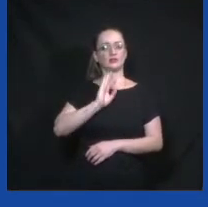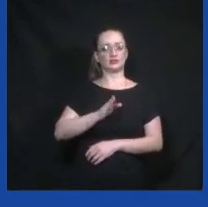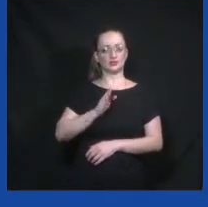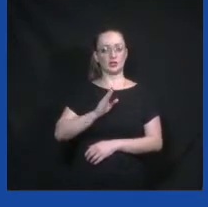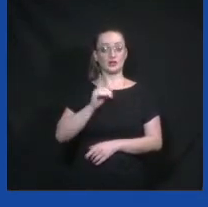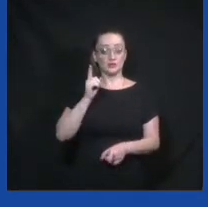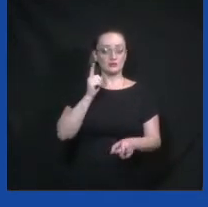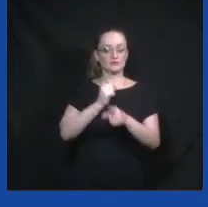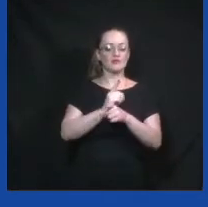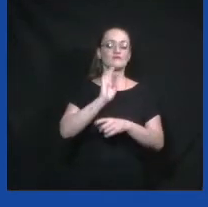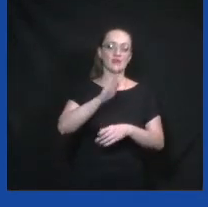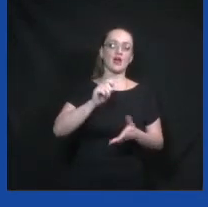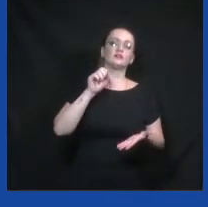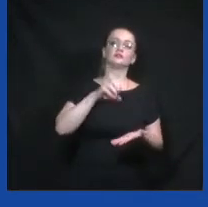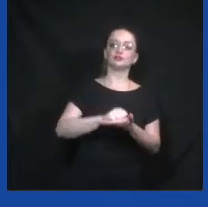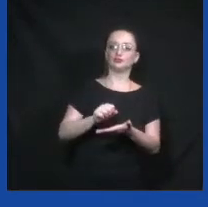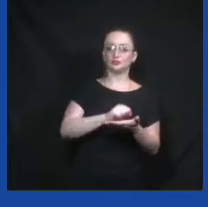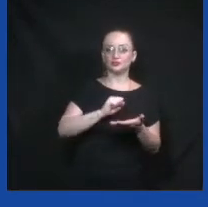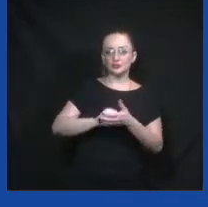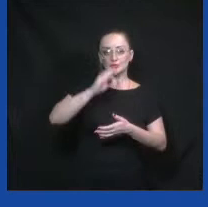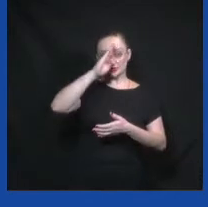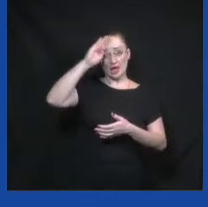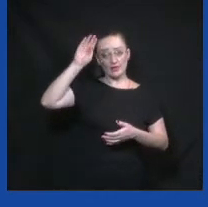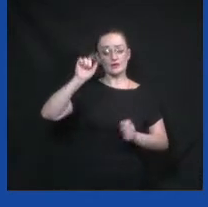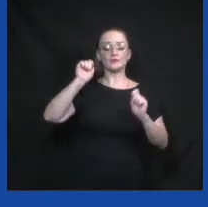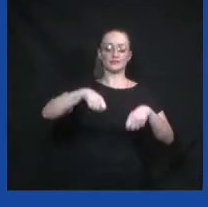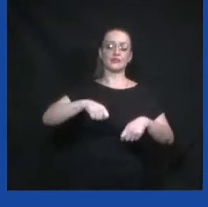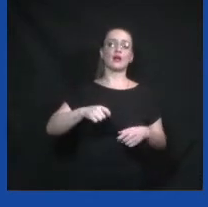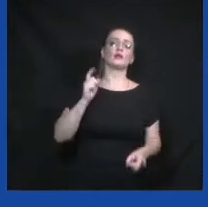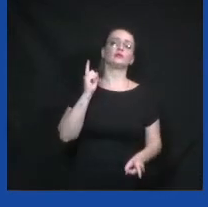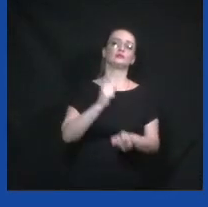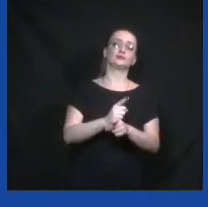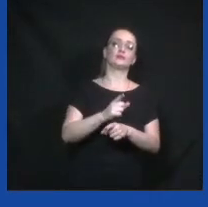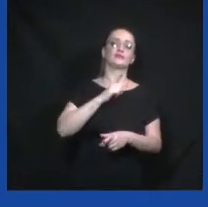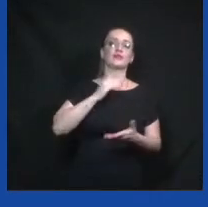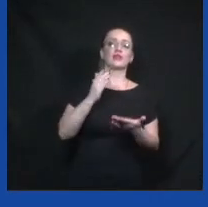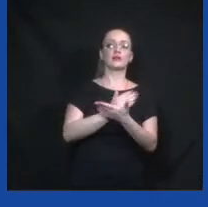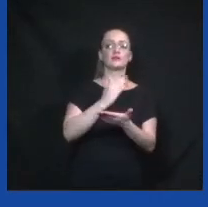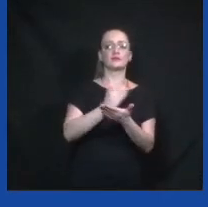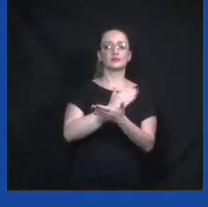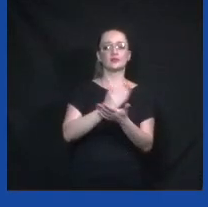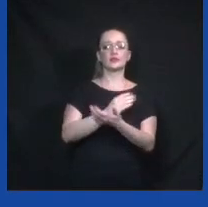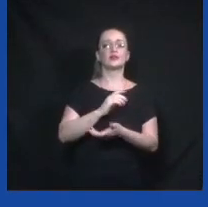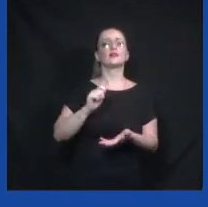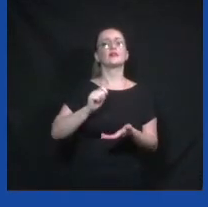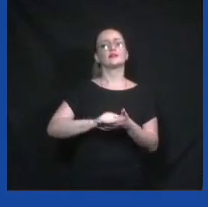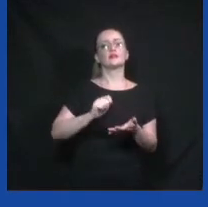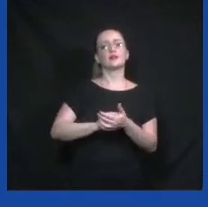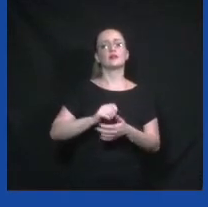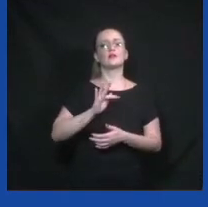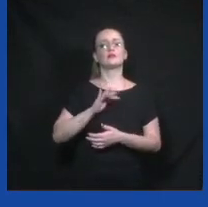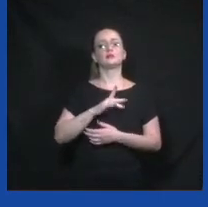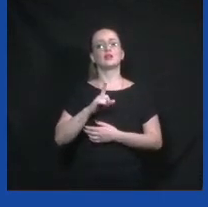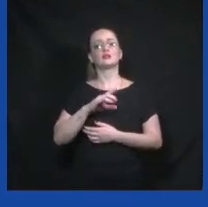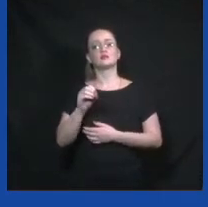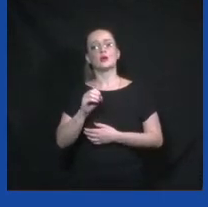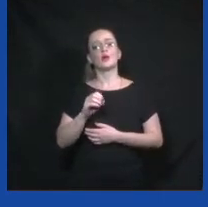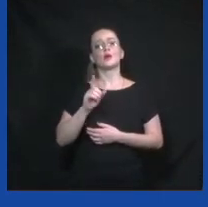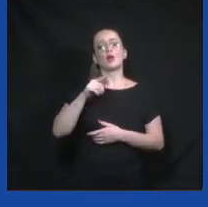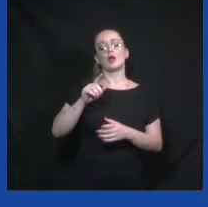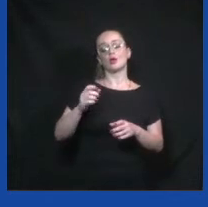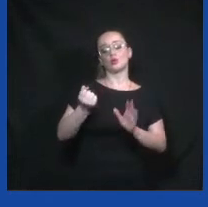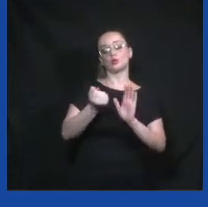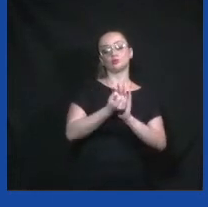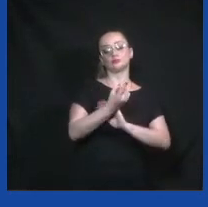em registro, em bons registros acadêmicos. Existe uma revista, Cadernos Adenauer, da Fundação Konrad Adenauer, um número de 2010,